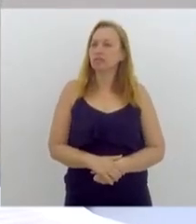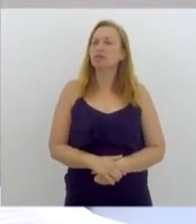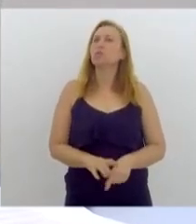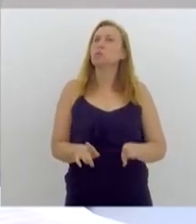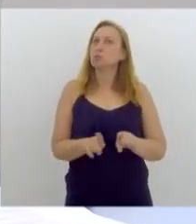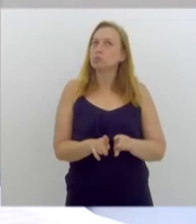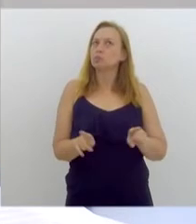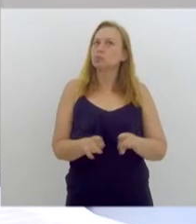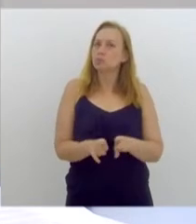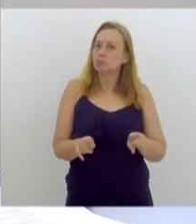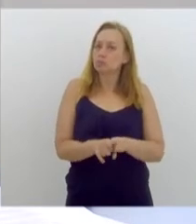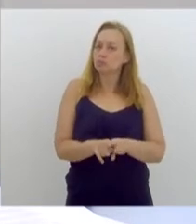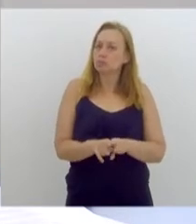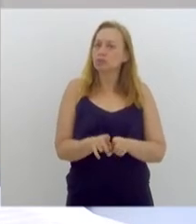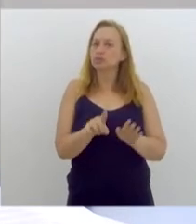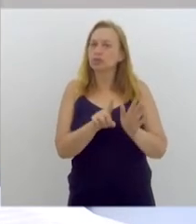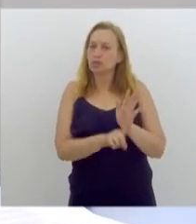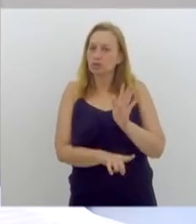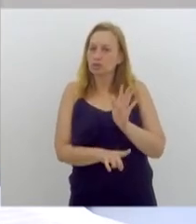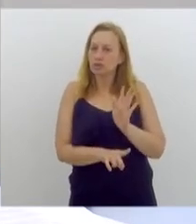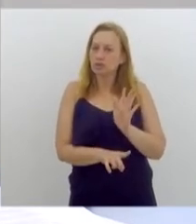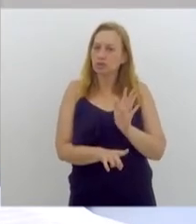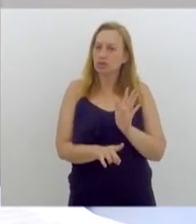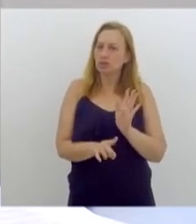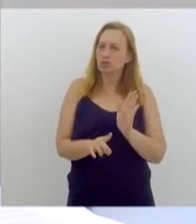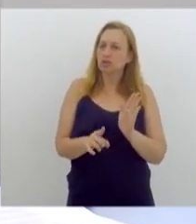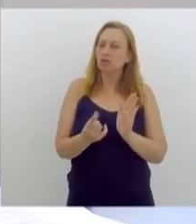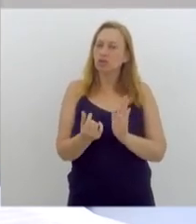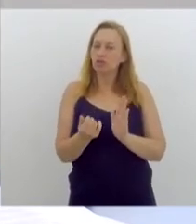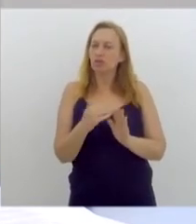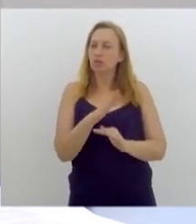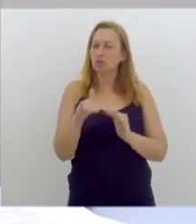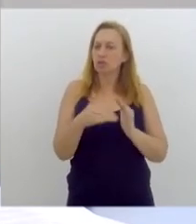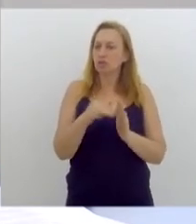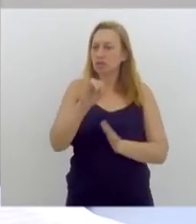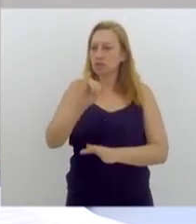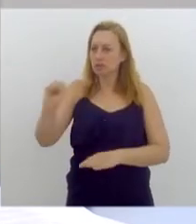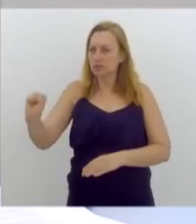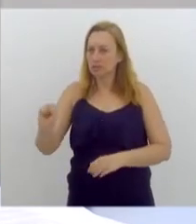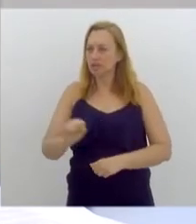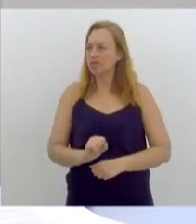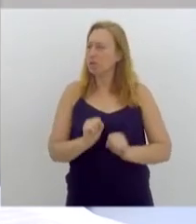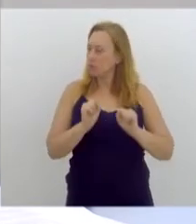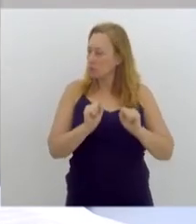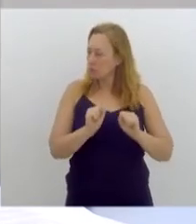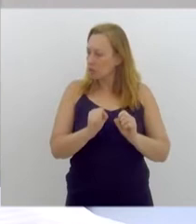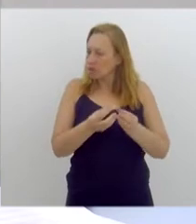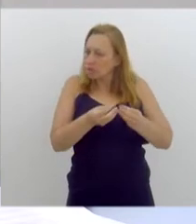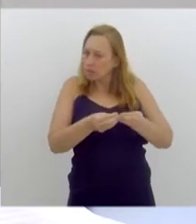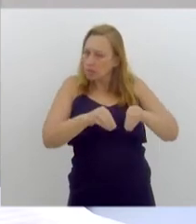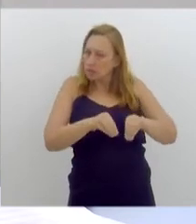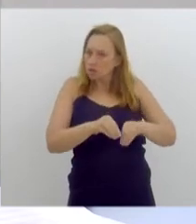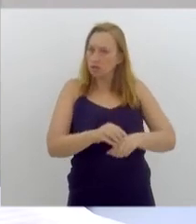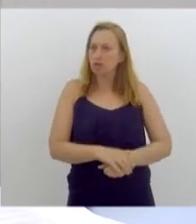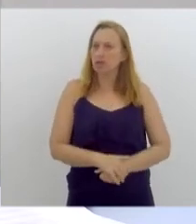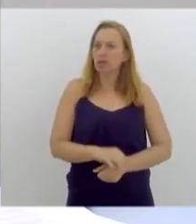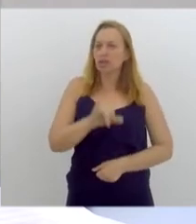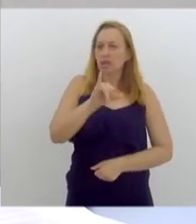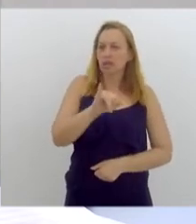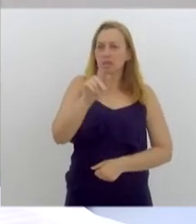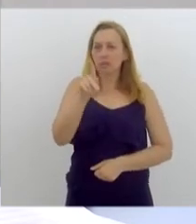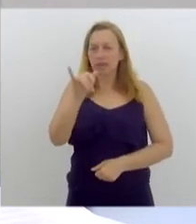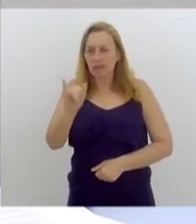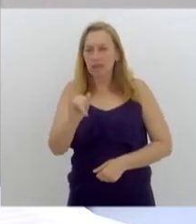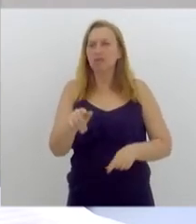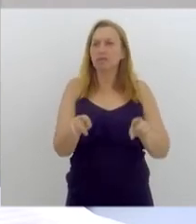também com a redução das alíquotas que influem SMS pode afetar o IPI que